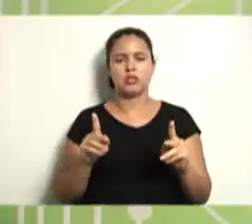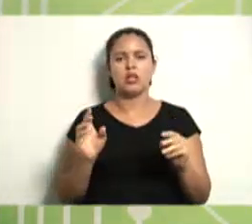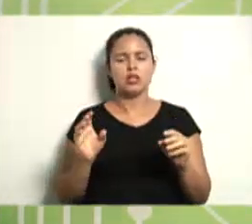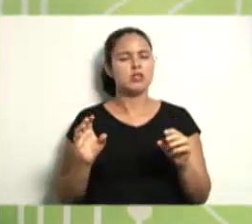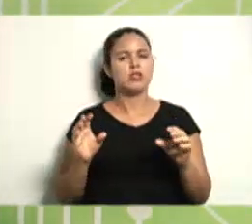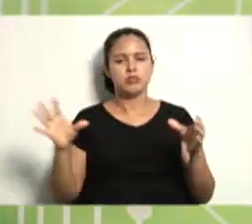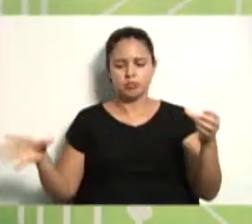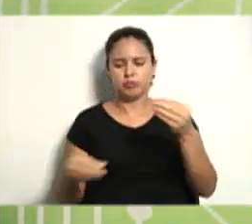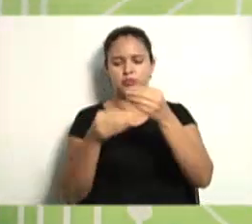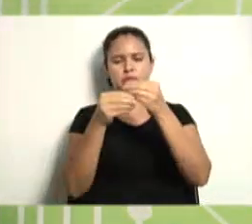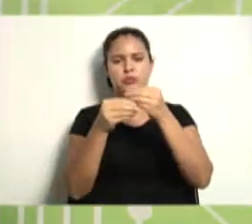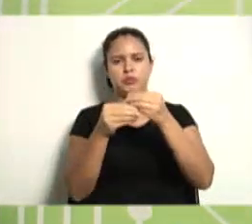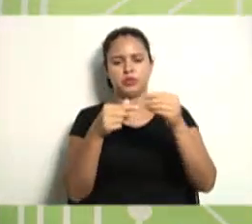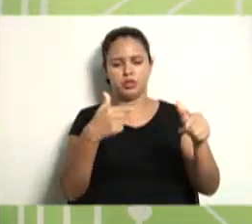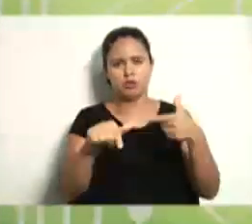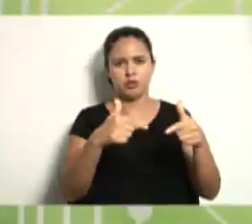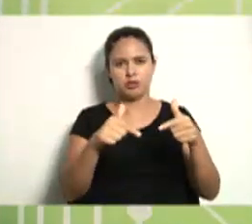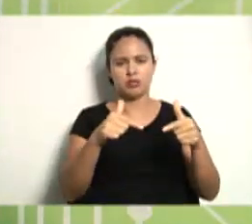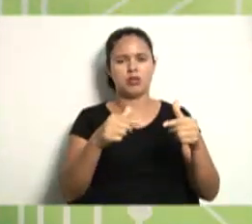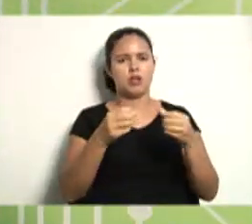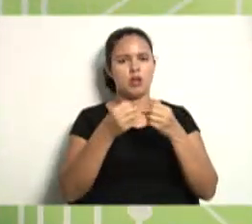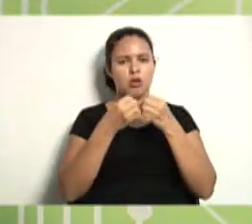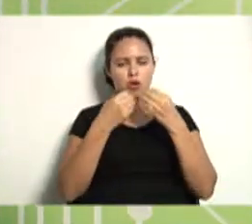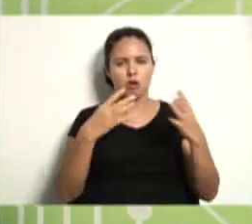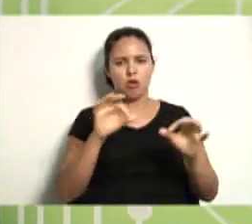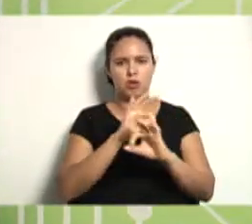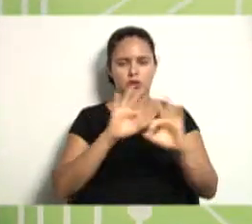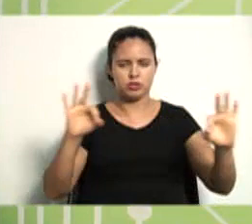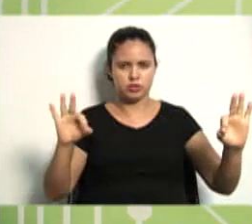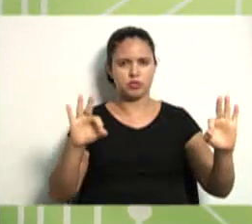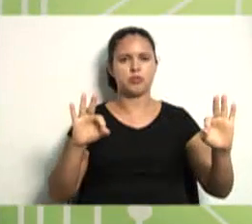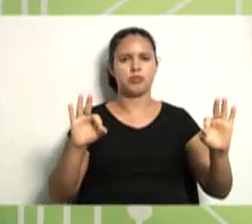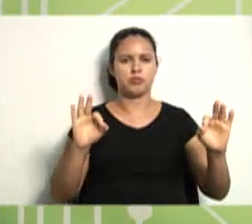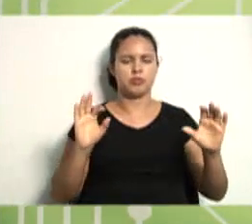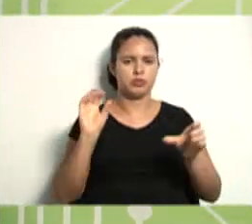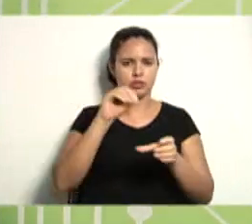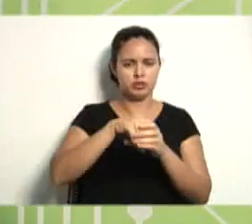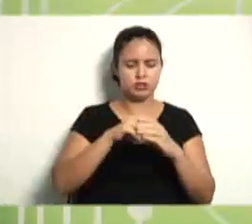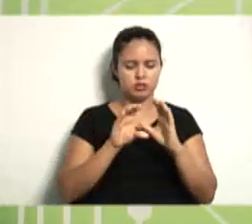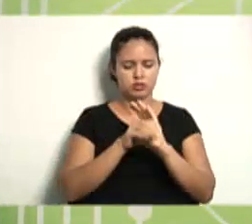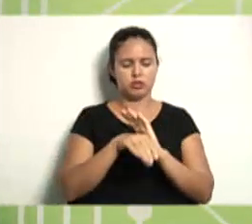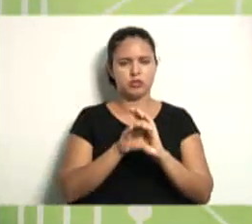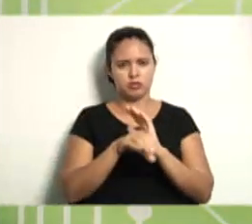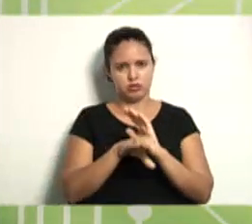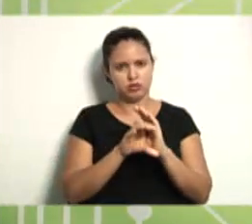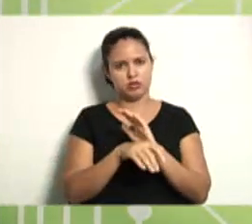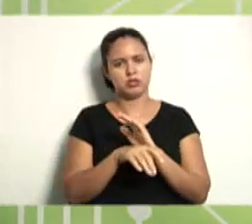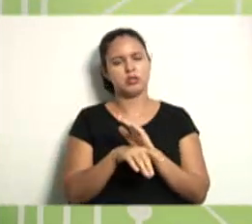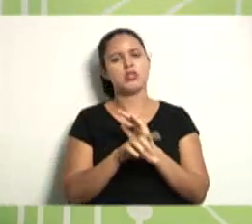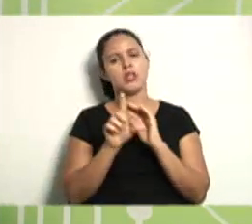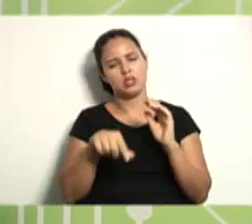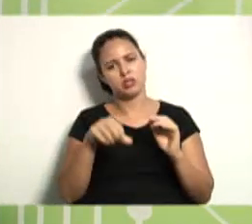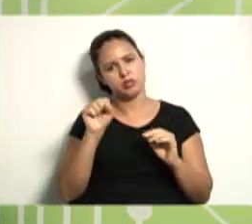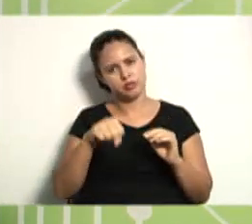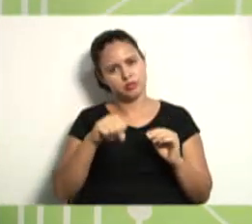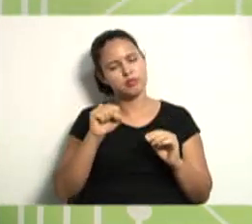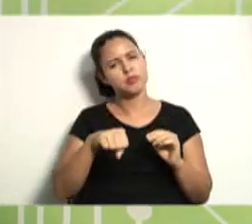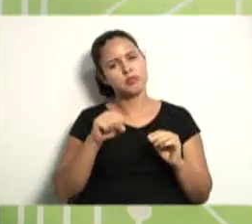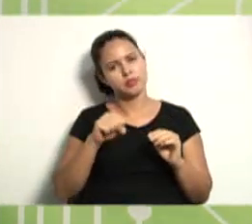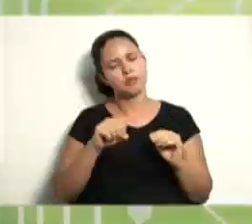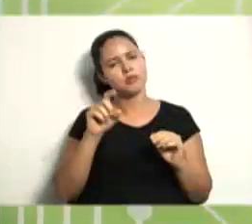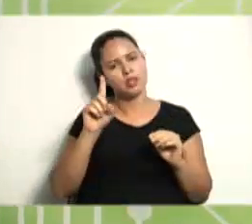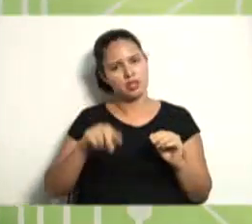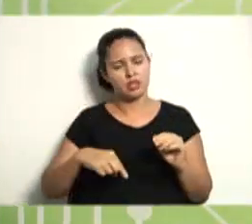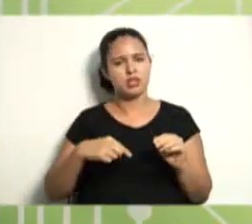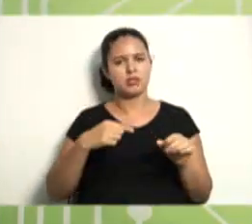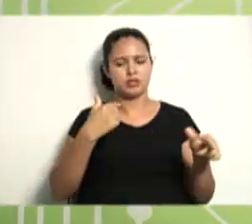dentro daquilo realmente que eu estava esperando. Resposta dentro do conteúdo da aula. É isso que a gente quer. Esse é o